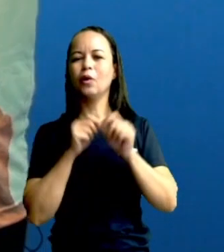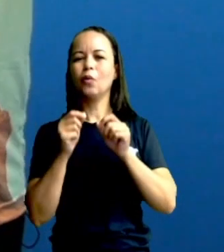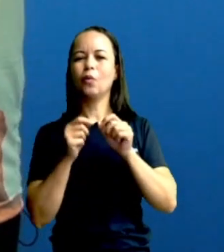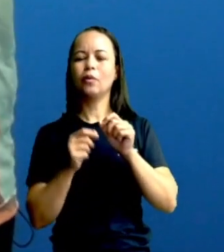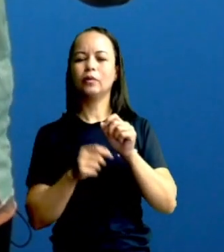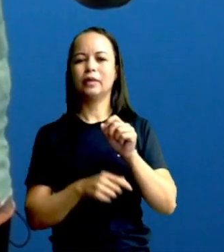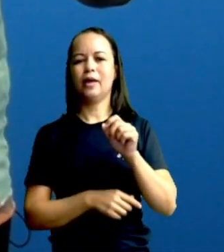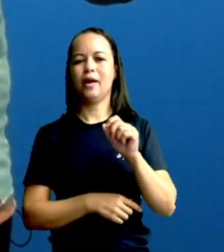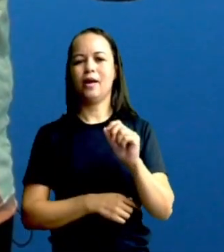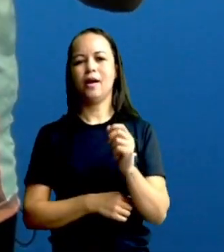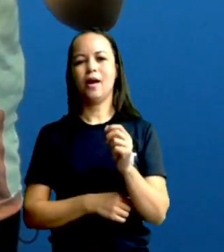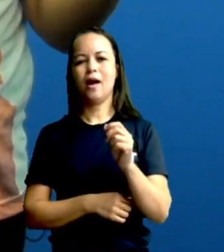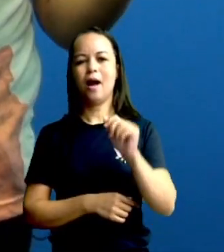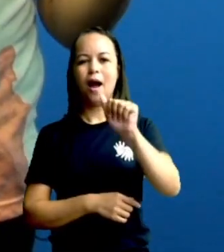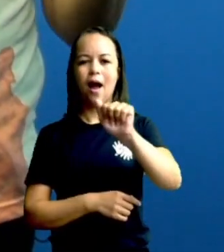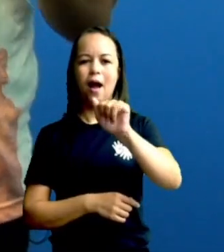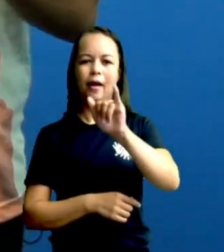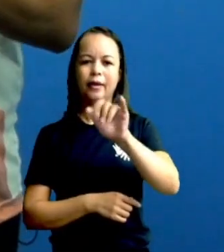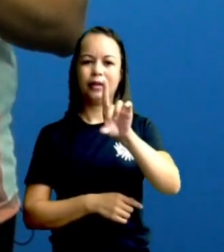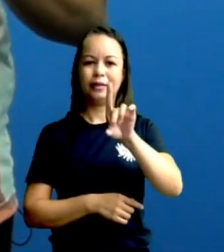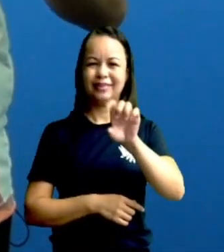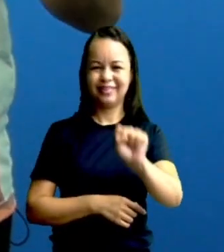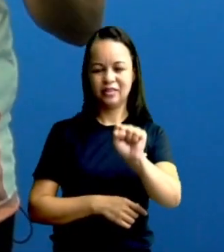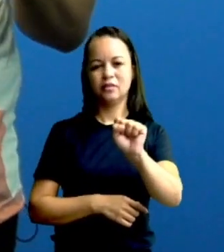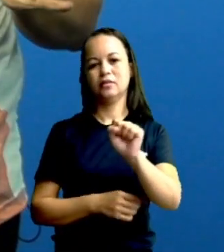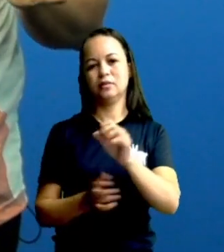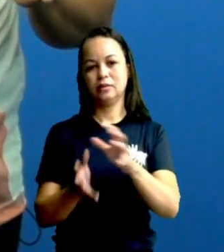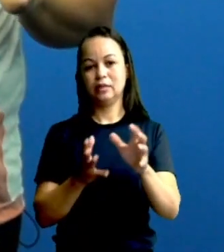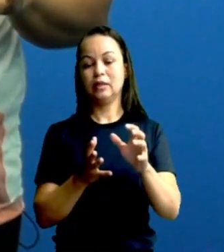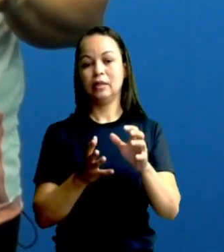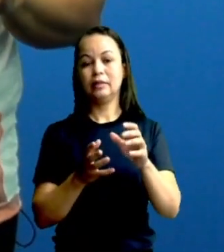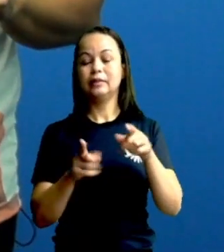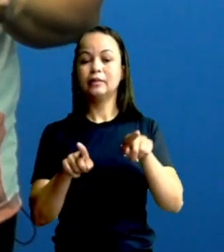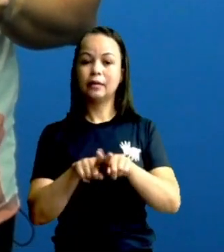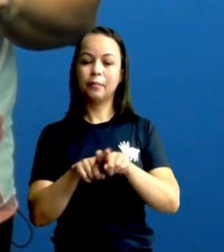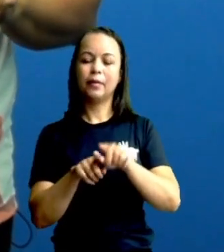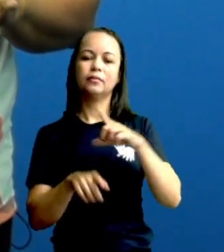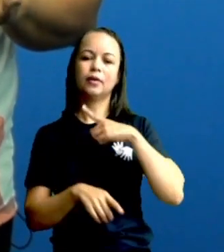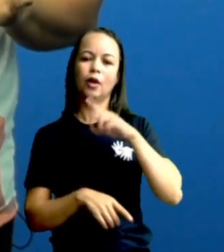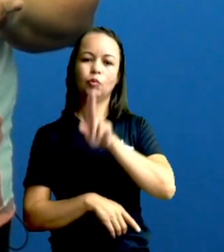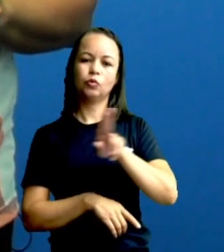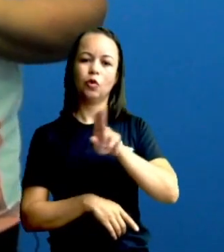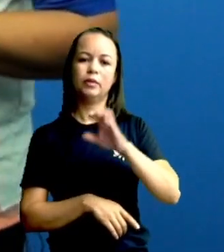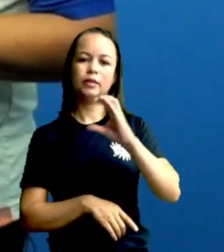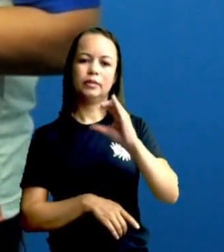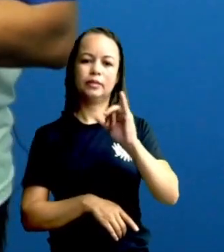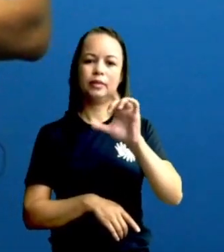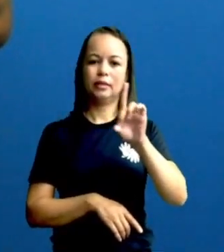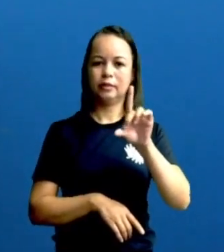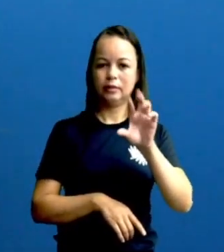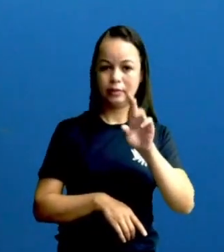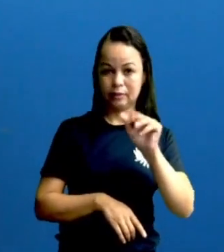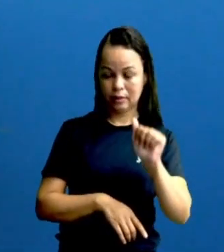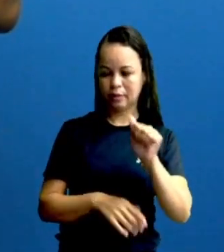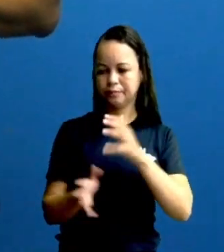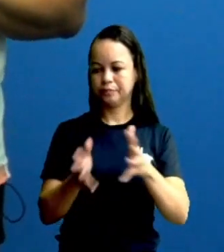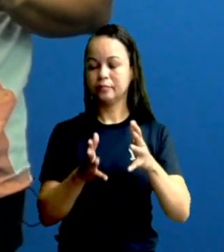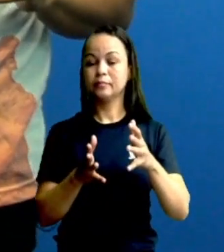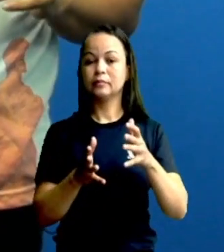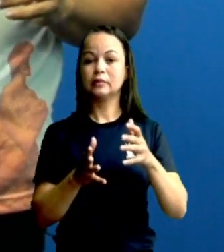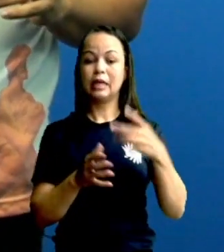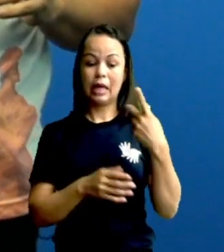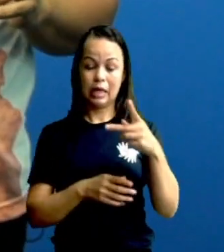normalmente a AIDS, que também pode ser chamado de SIDA, que é Síndrome da Imunodeficiência Adquirida. Então, esse vírus ele